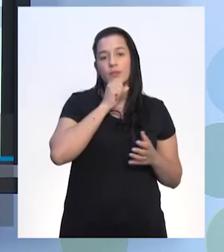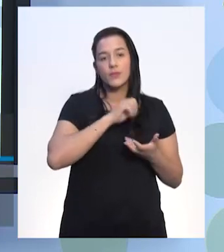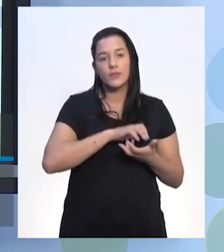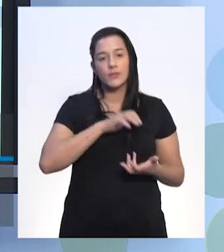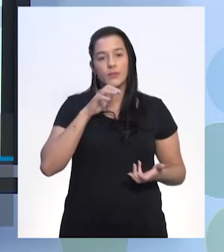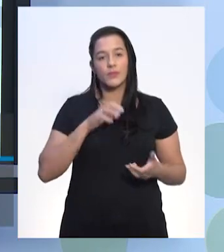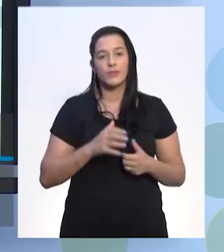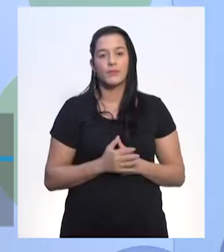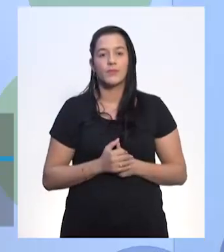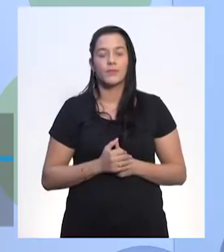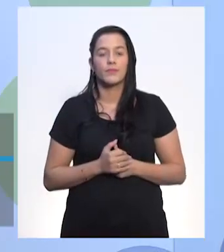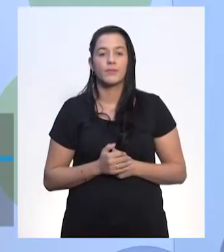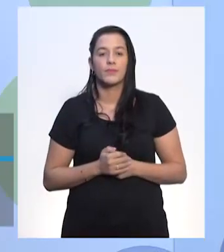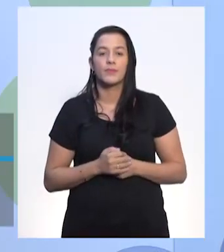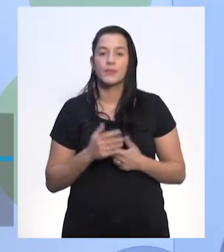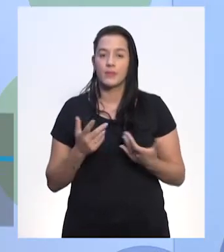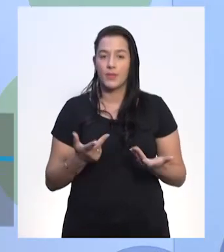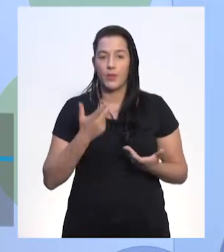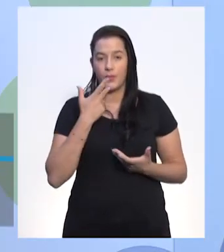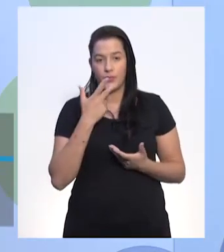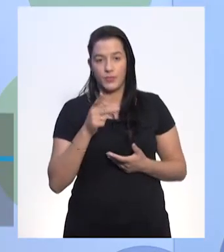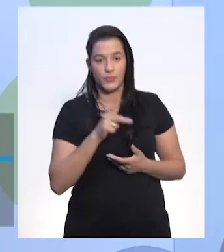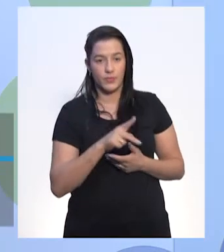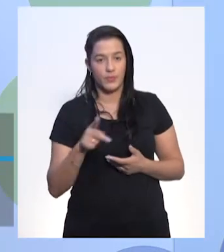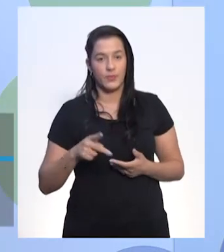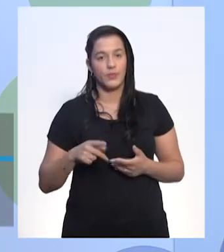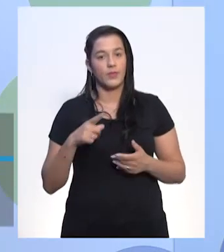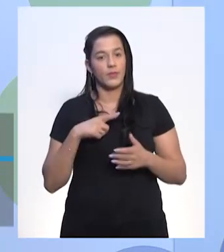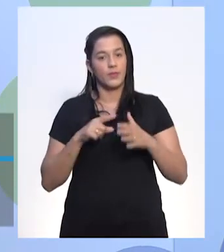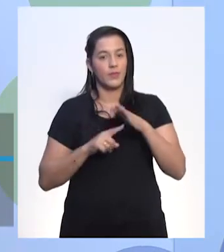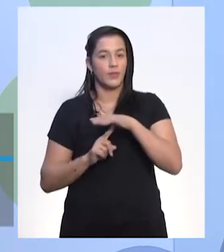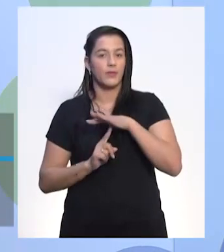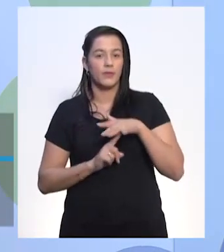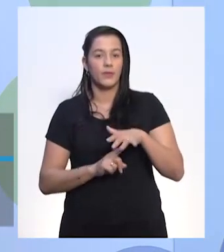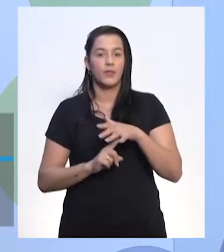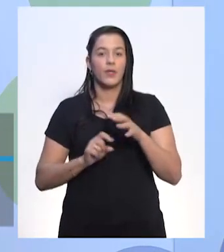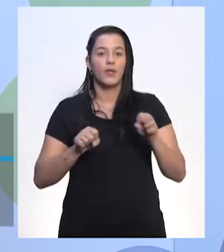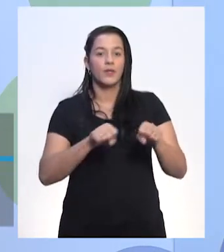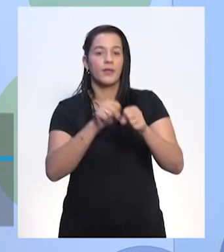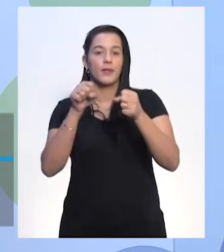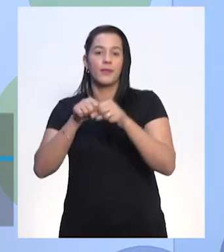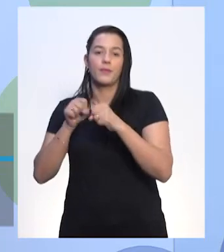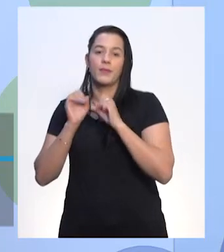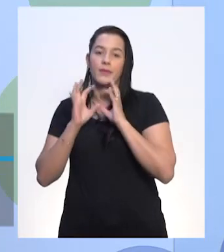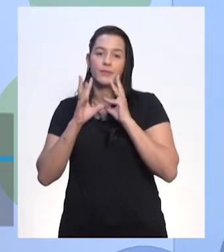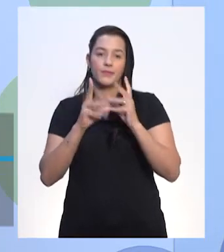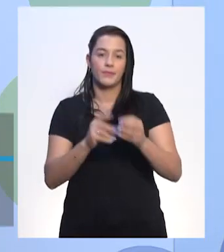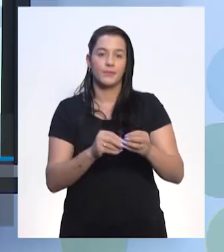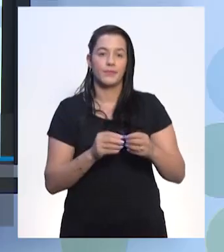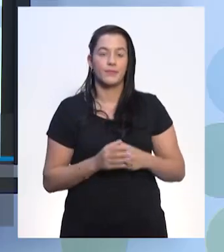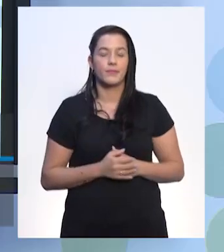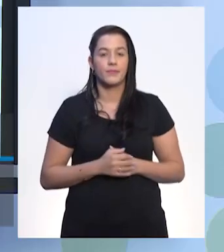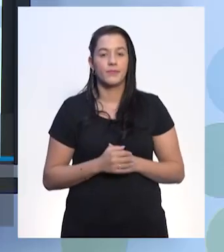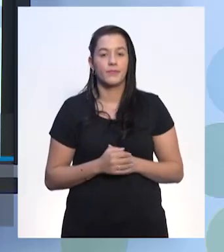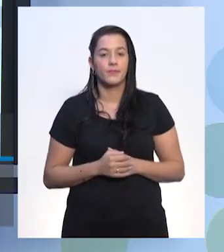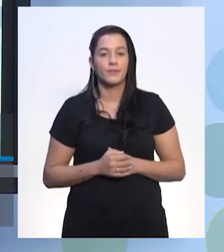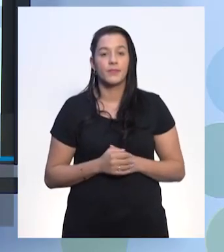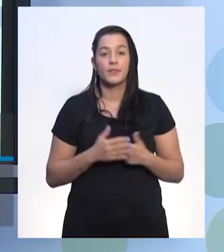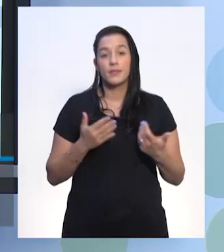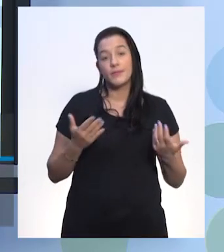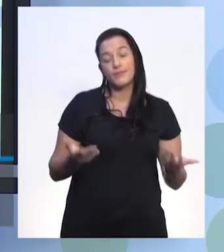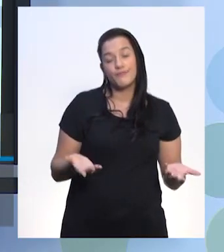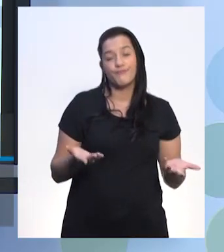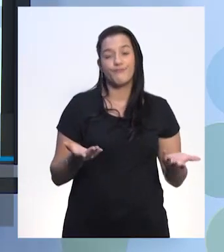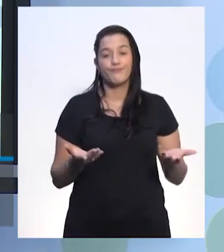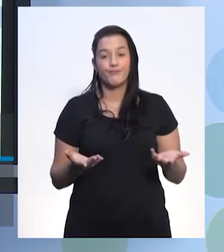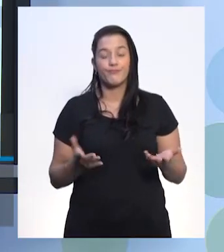falando nisso, a professora Rosana falou que na pracinha dela assim, tinha esses aparelhos, mas quebraram tudo. Então, assim, aí você fica naquela, né?